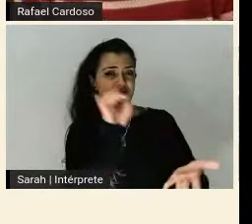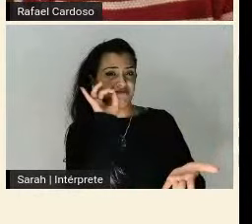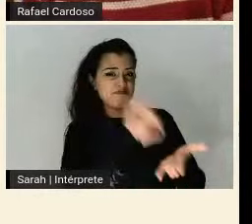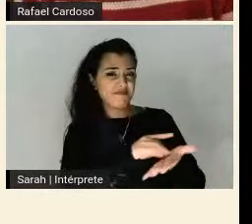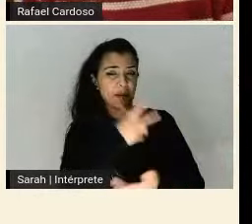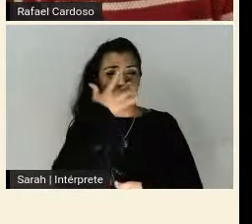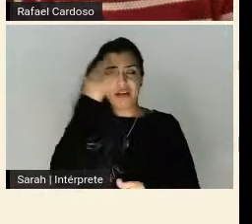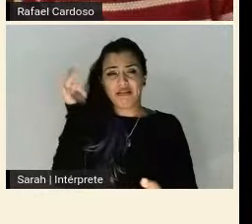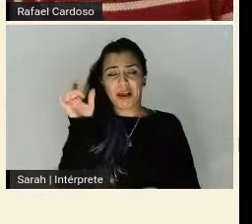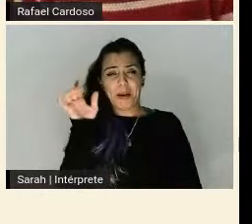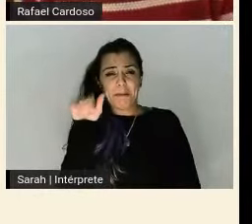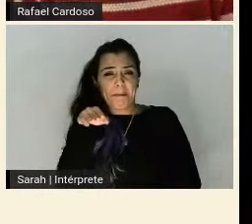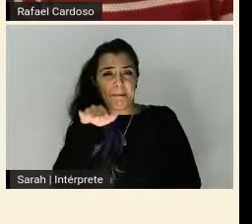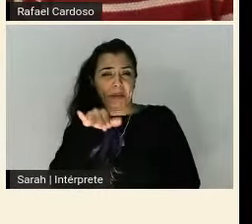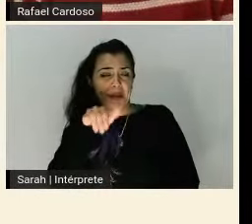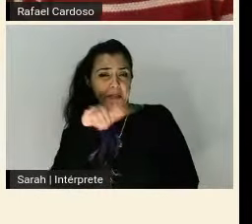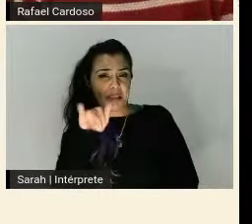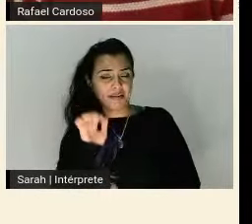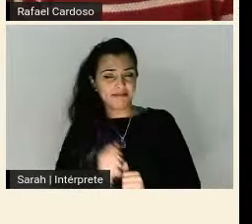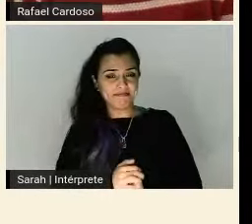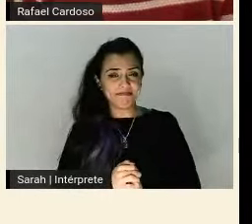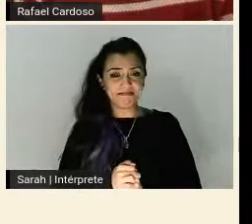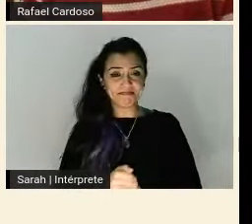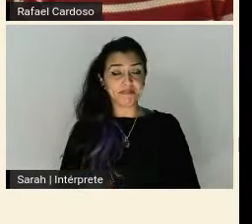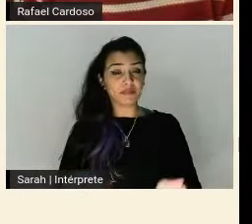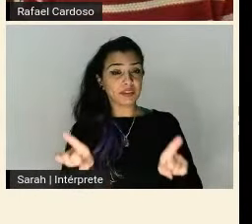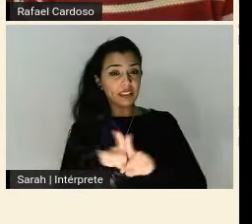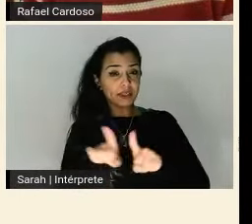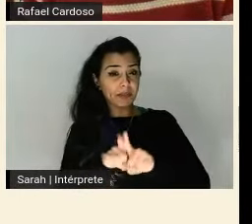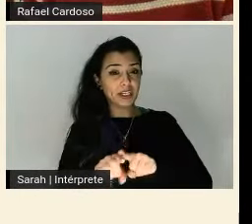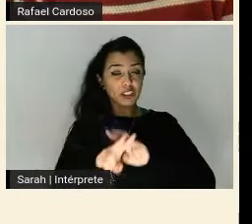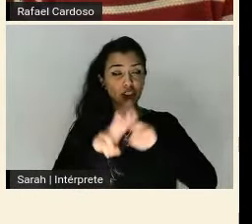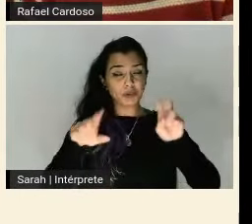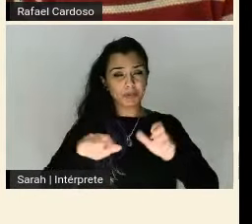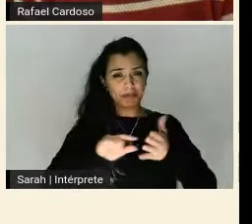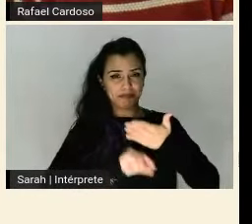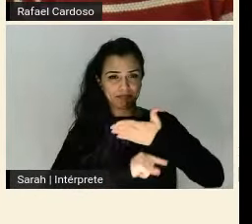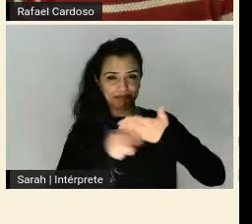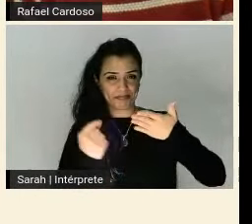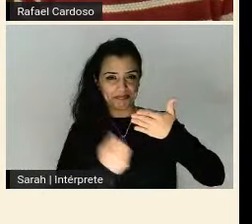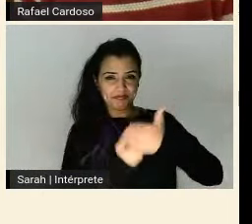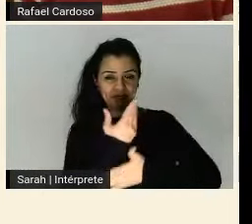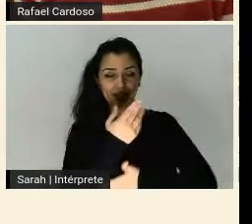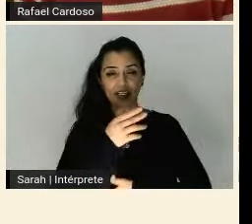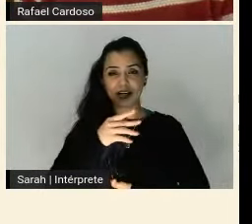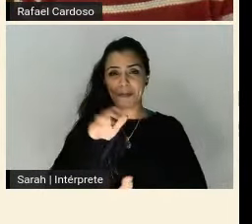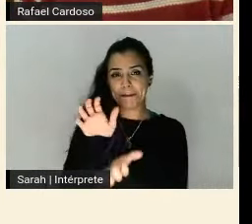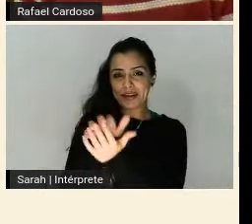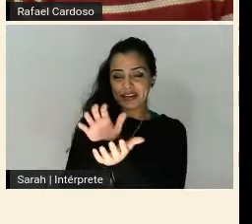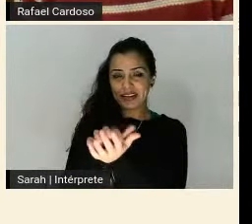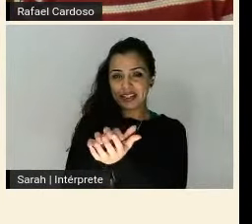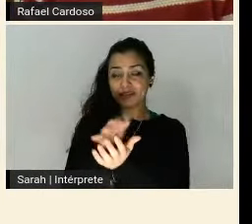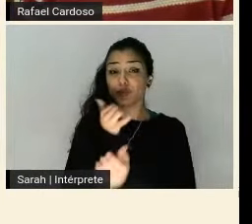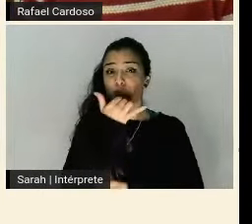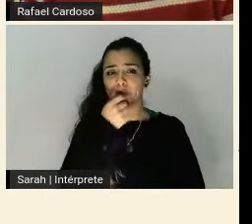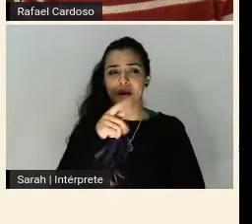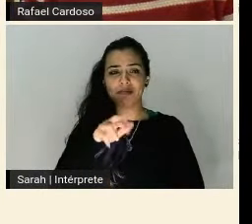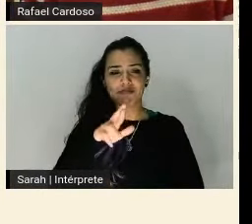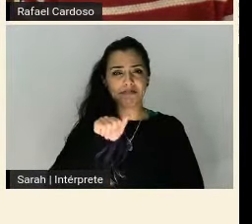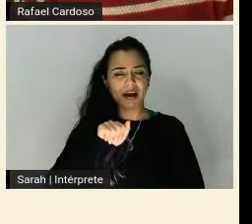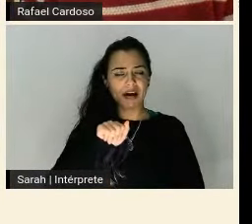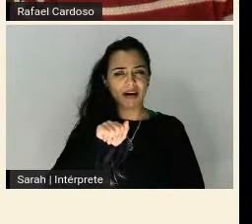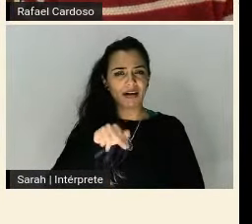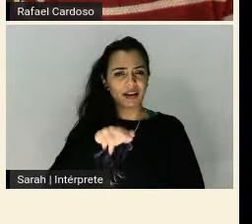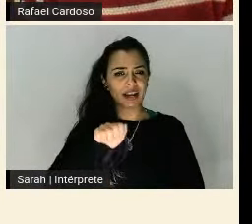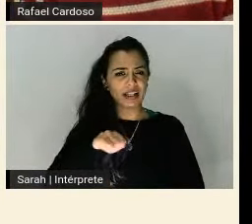Vou terminar citando o escritor e político paraense Abguar Bastos, um dos entrevistados para o volume Testamento